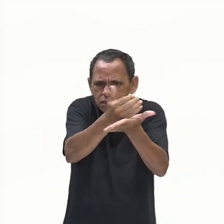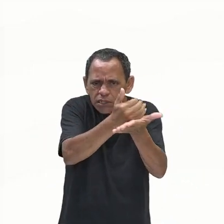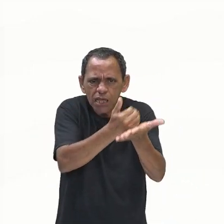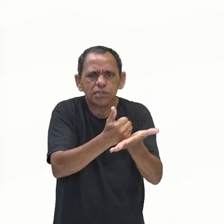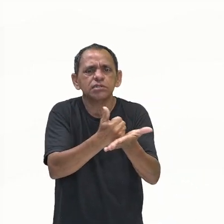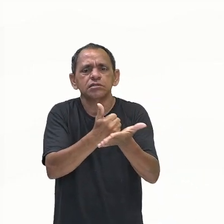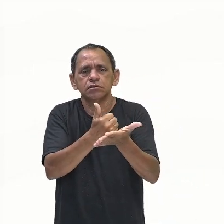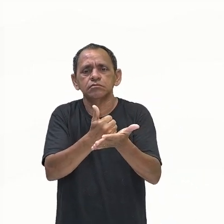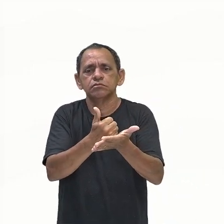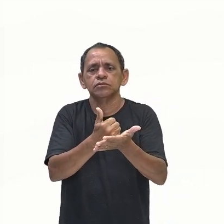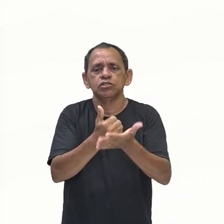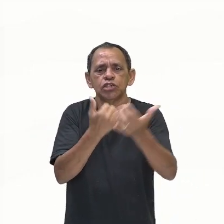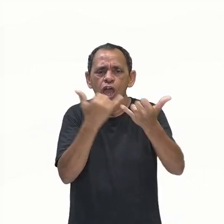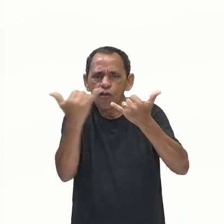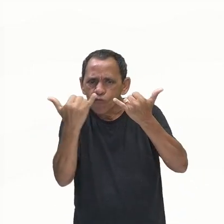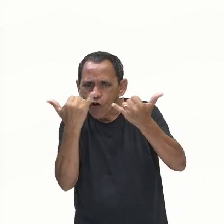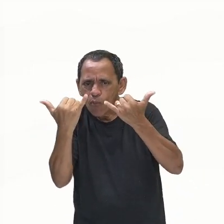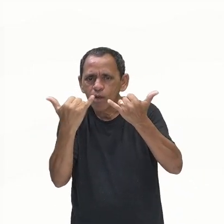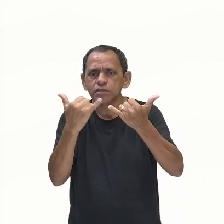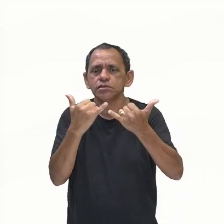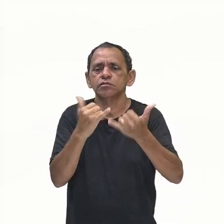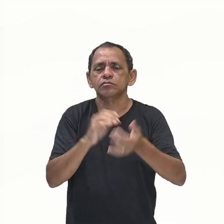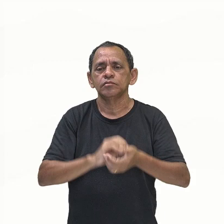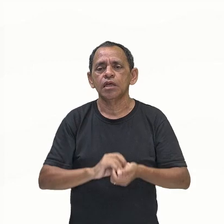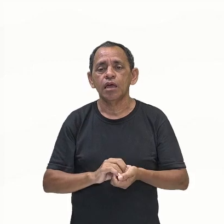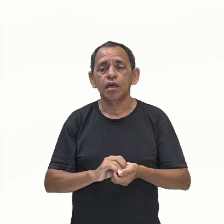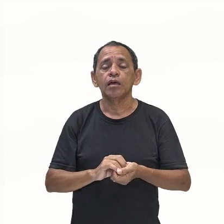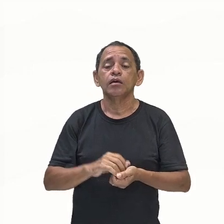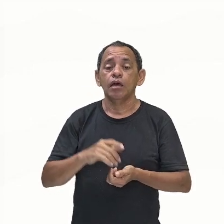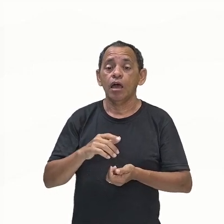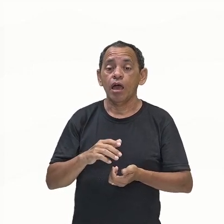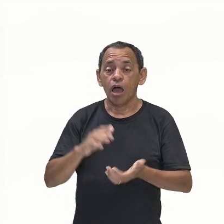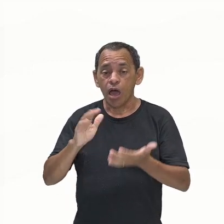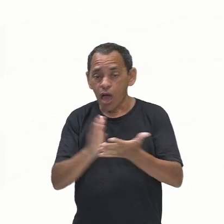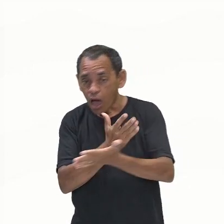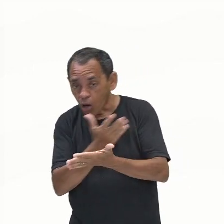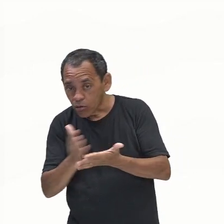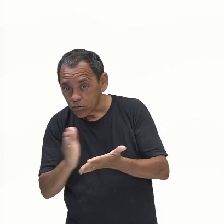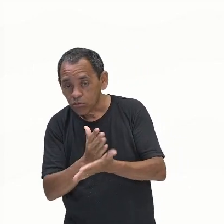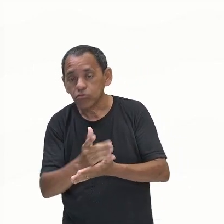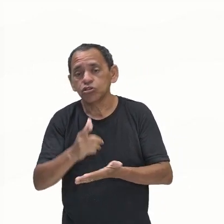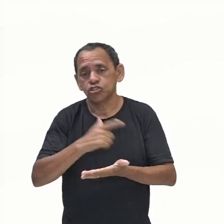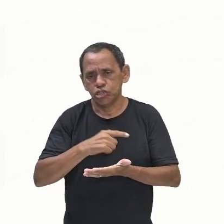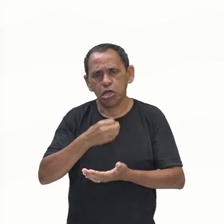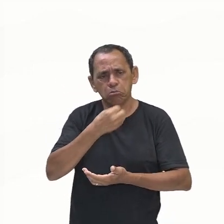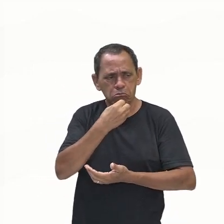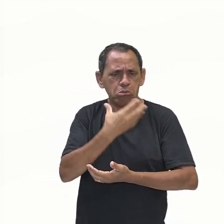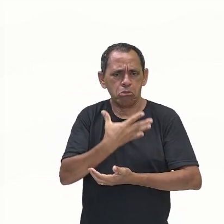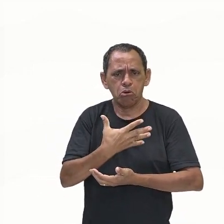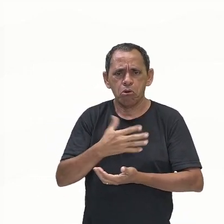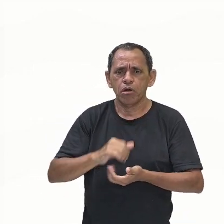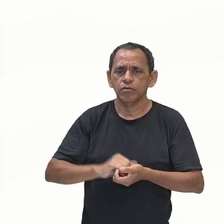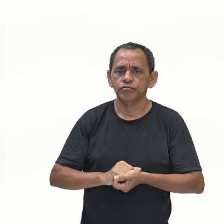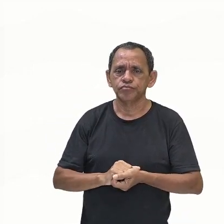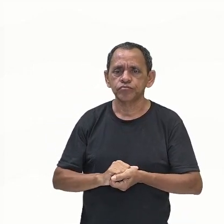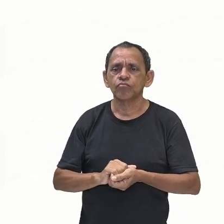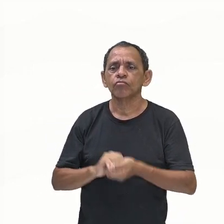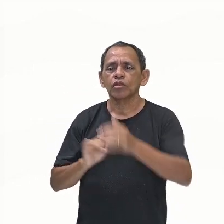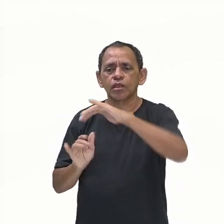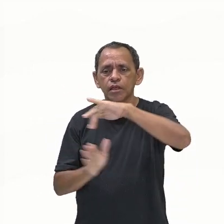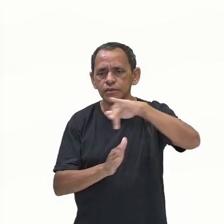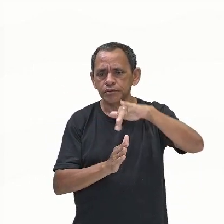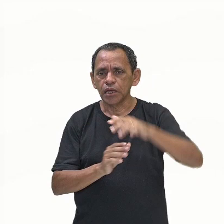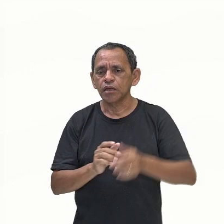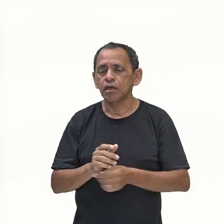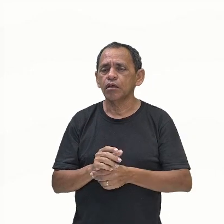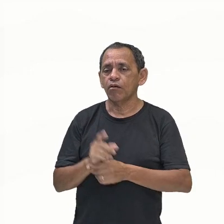a gente já consegue identificar algumas coisas, ó. Por exemplo, aqui temos a mancha urbana de Manaus. Aqui a gente